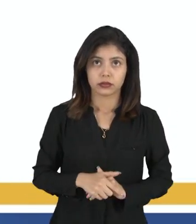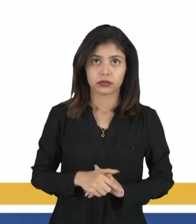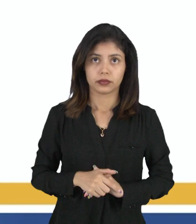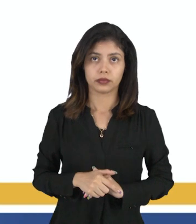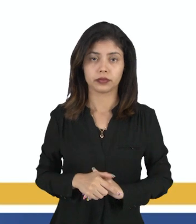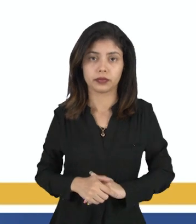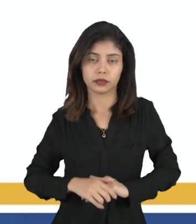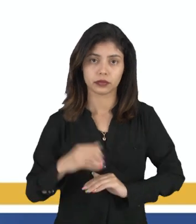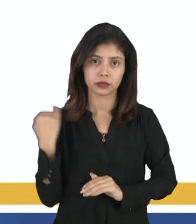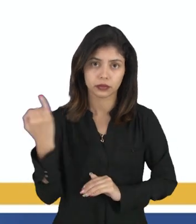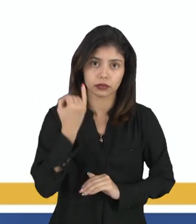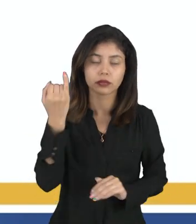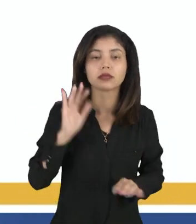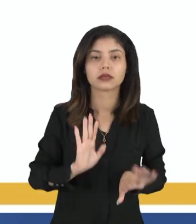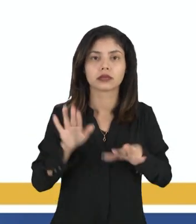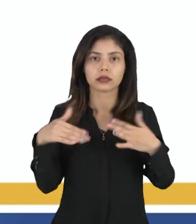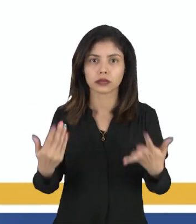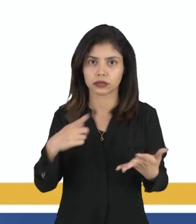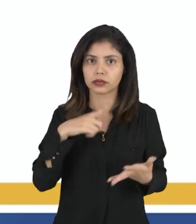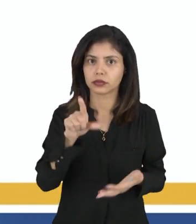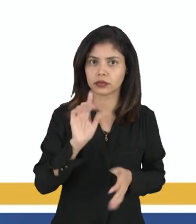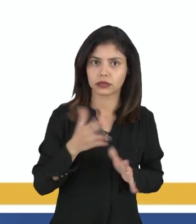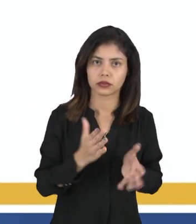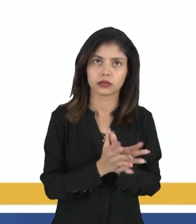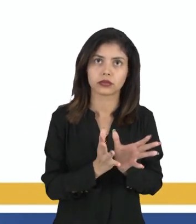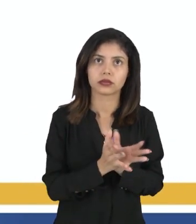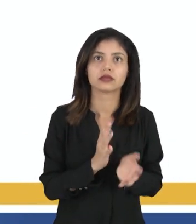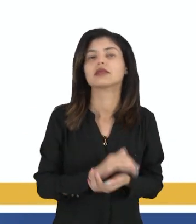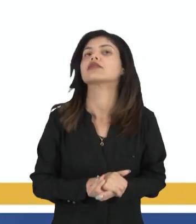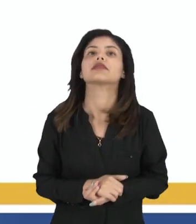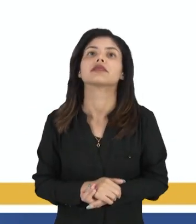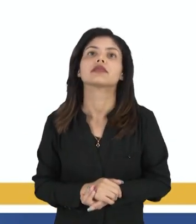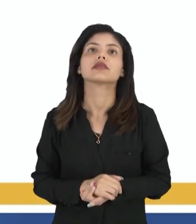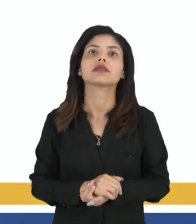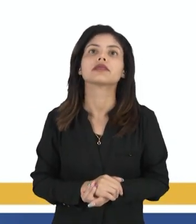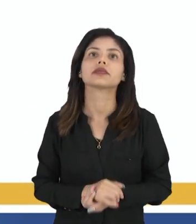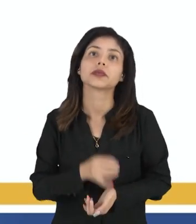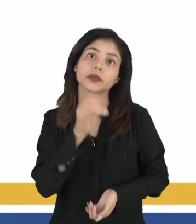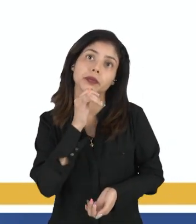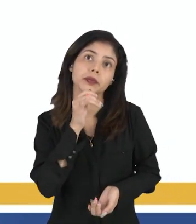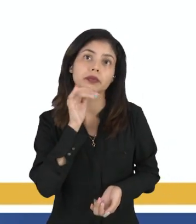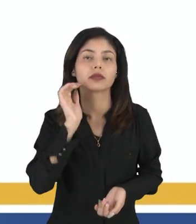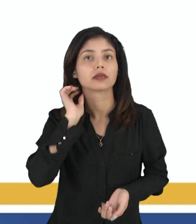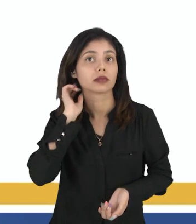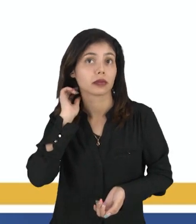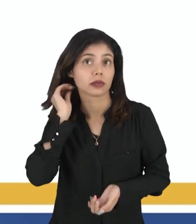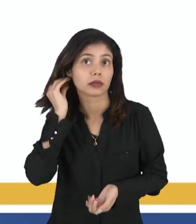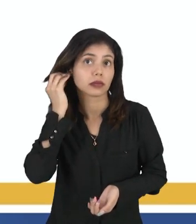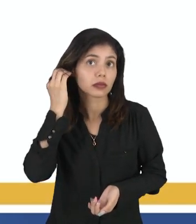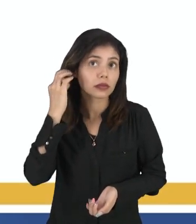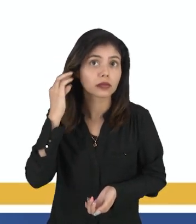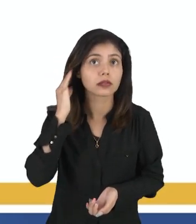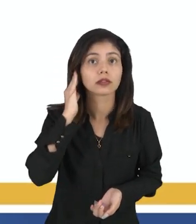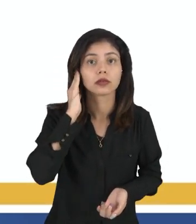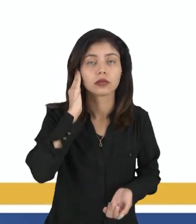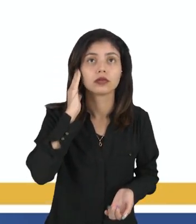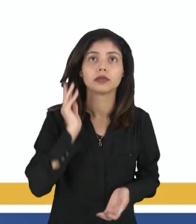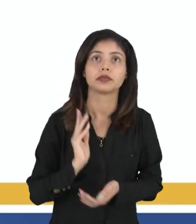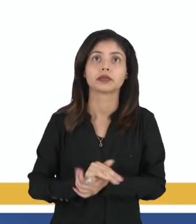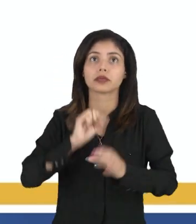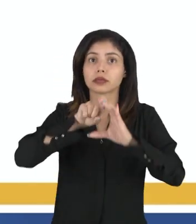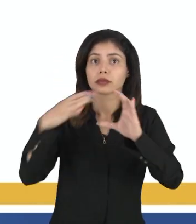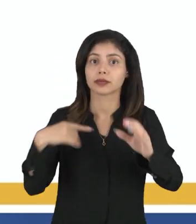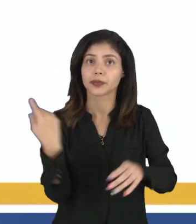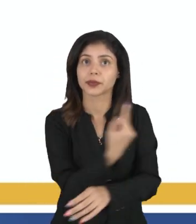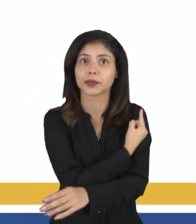Que é importante que vocês saibam quais são esses grupos, tá? Ali como exemplo para vocês na telinha, eu coloquei ali a classificação taxonômica da